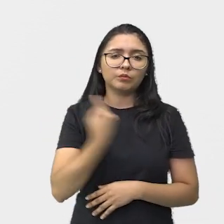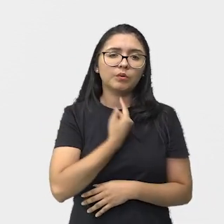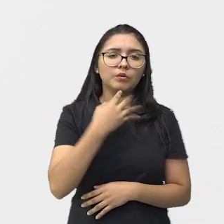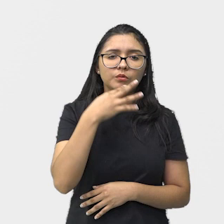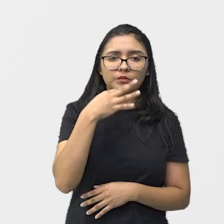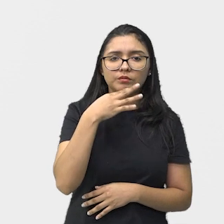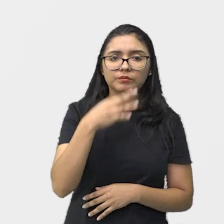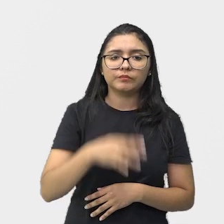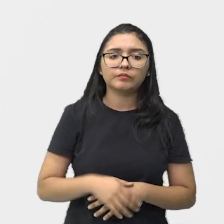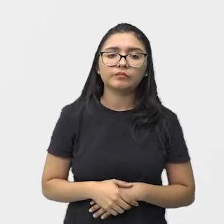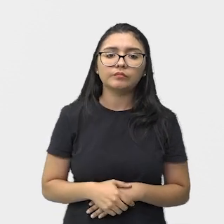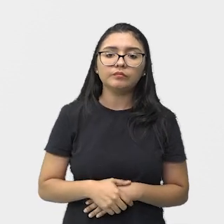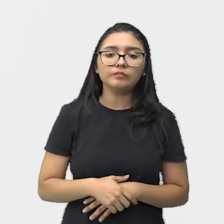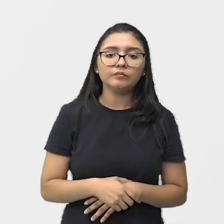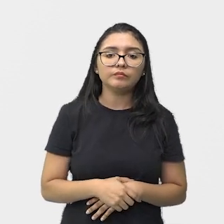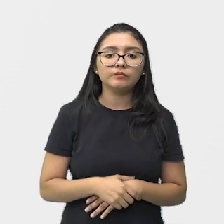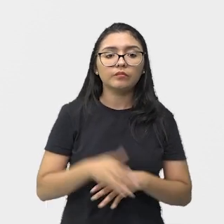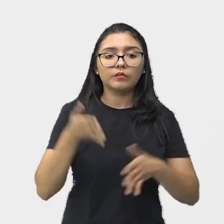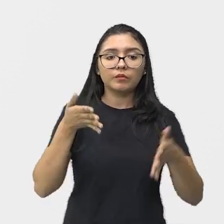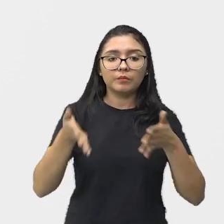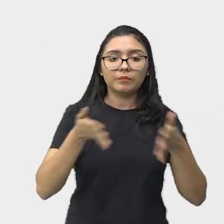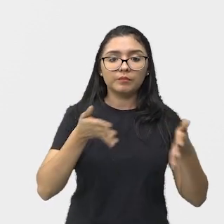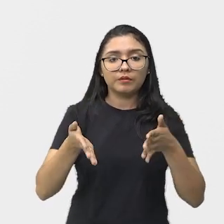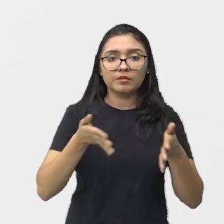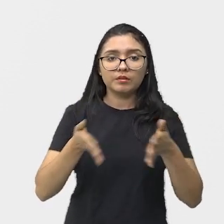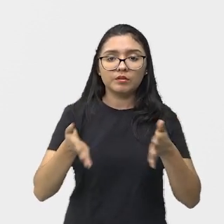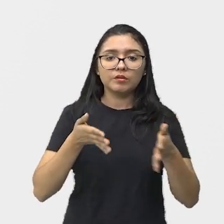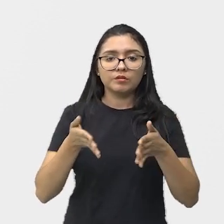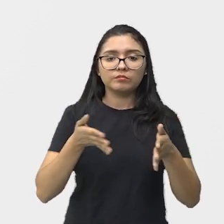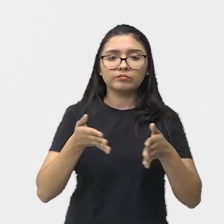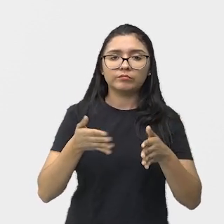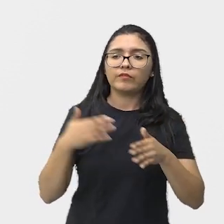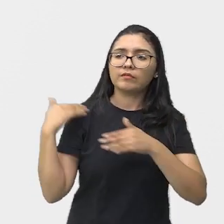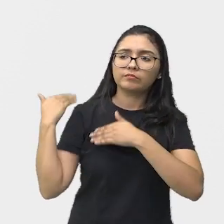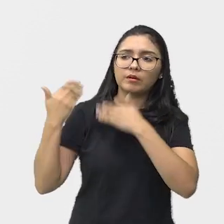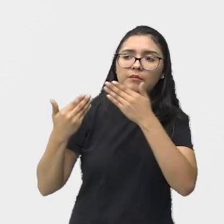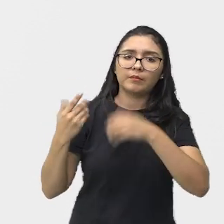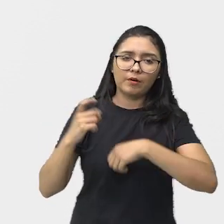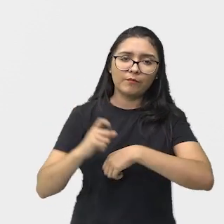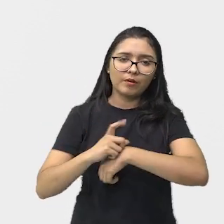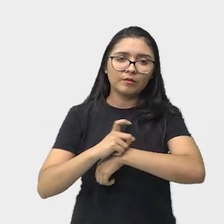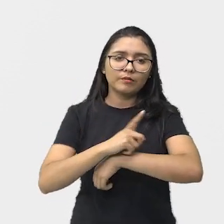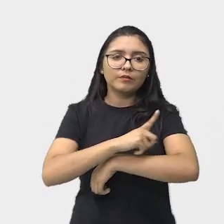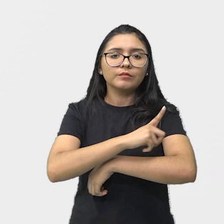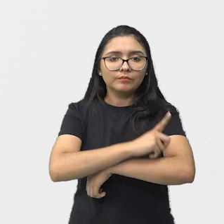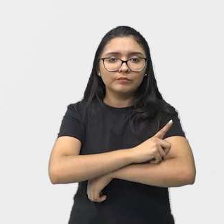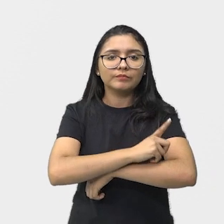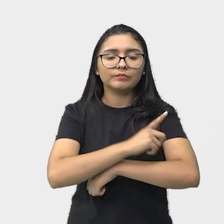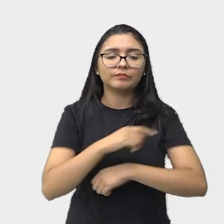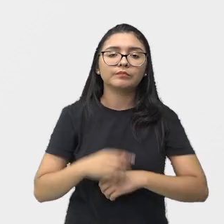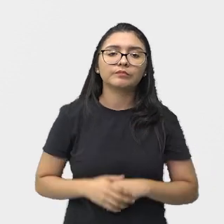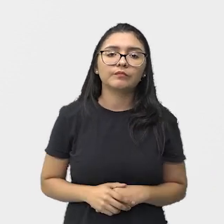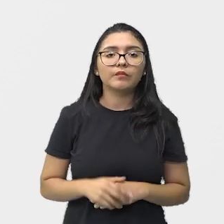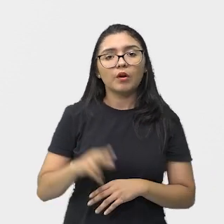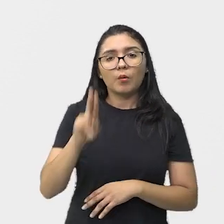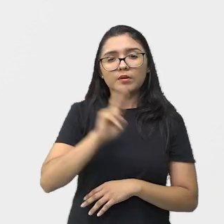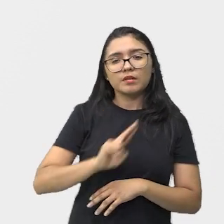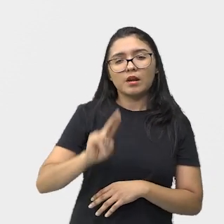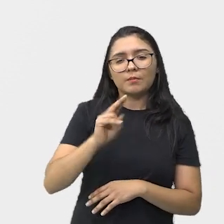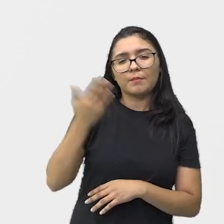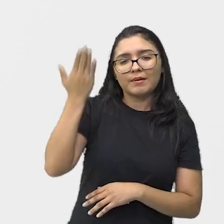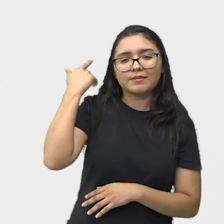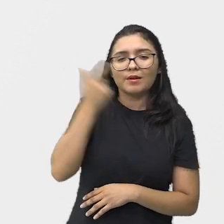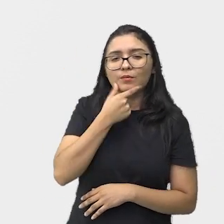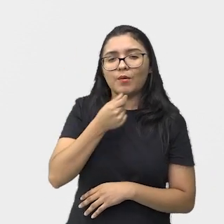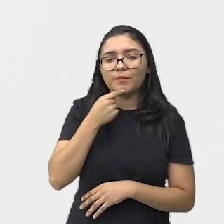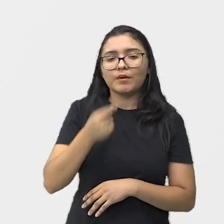conhecemos, o período que acompanha a evolução humana, a partir do momento que os hominídeos começaram a usar ferramentas